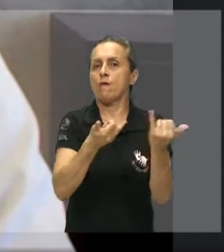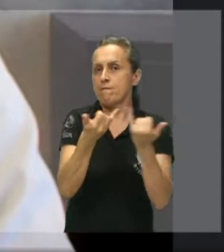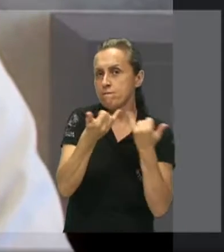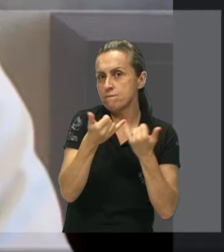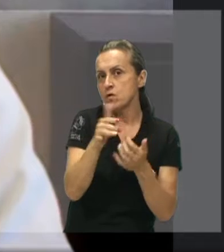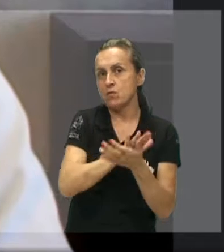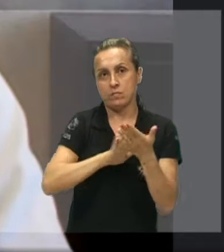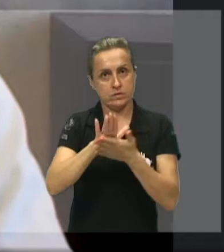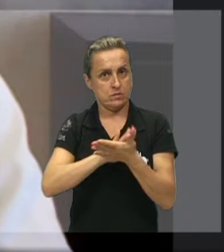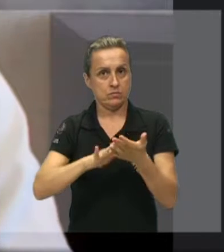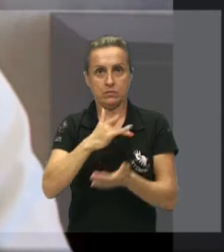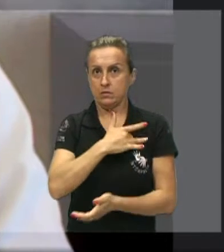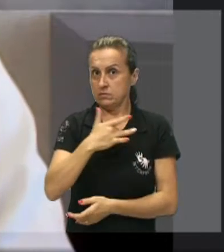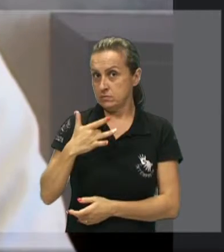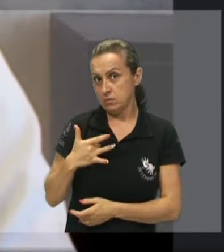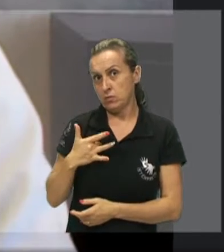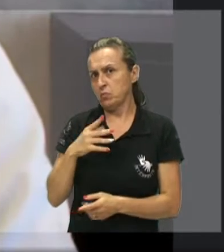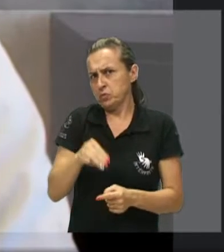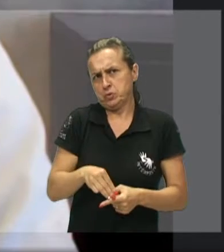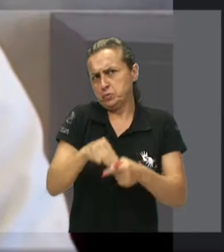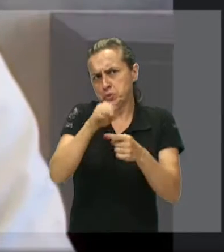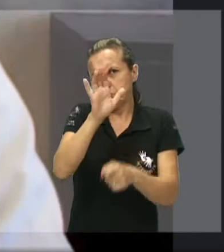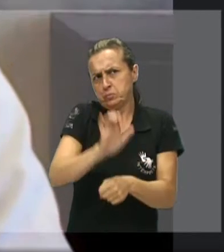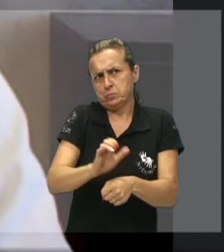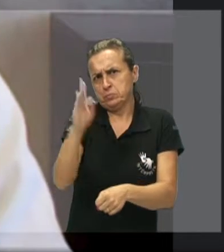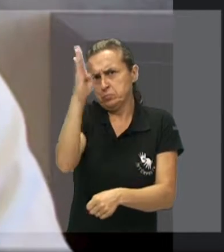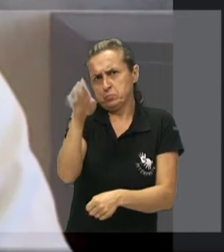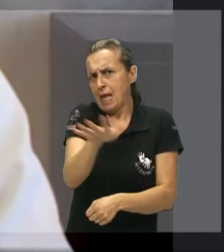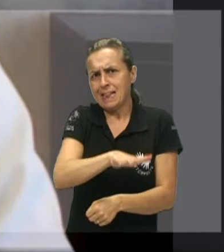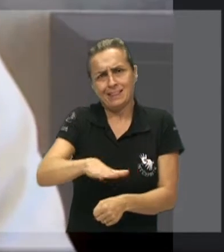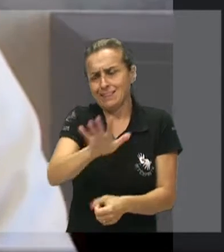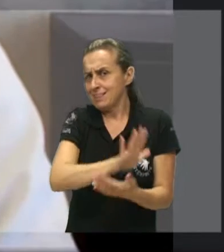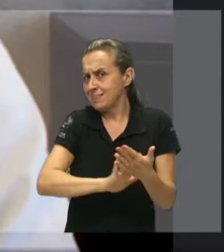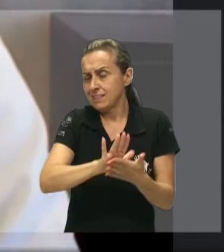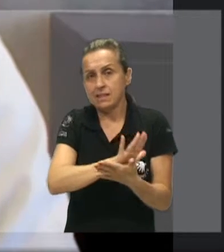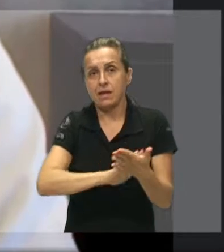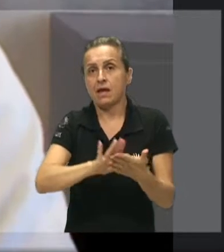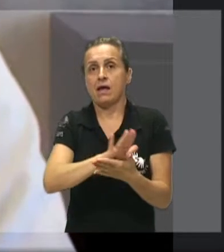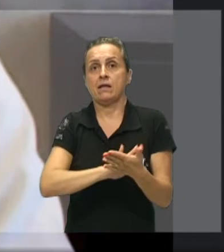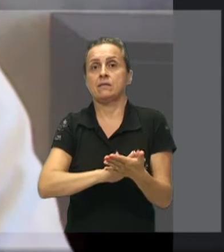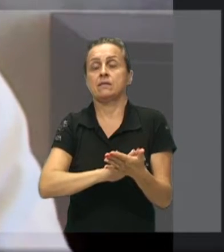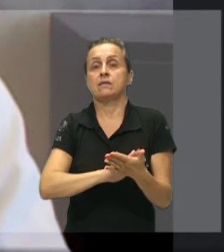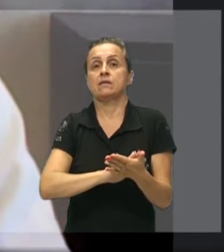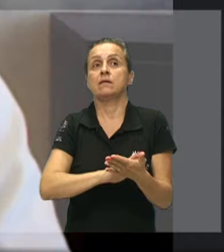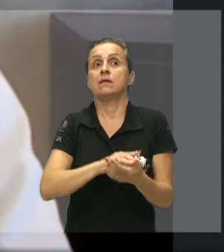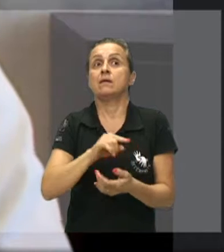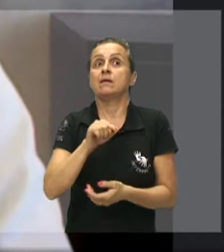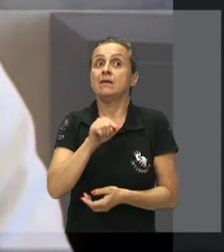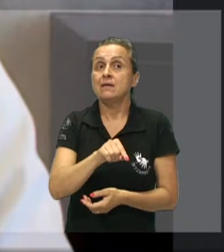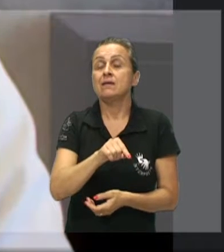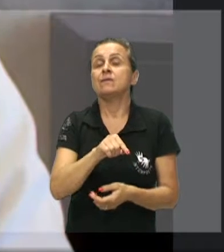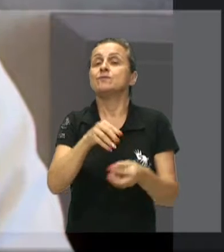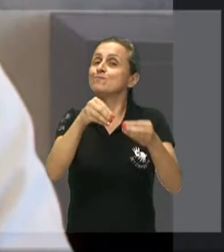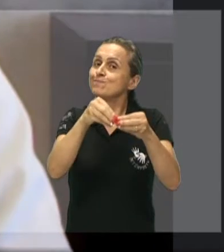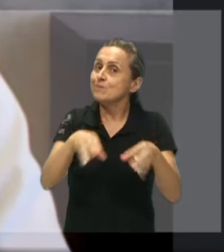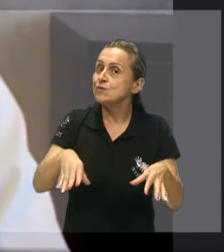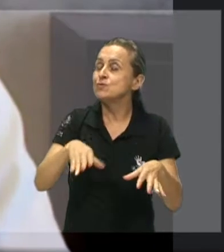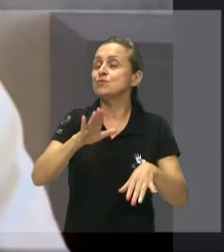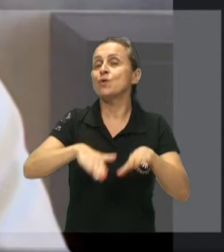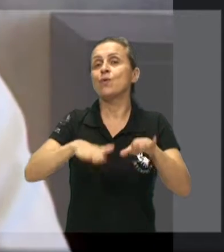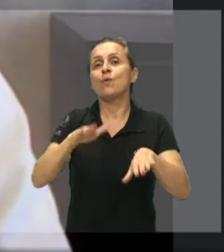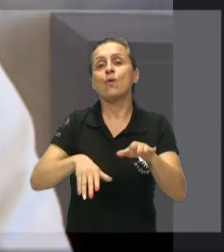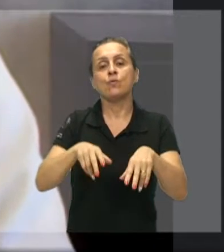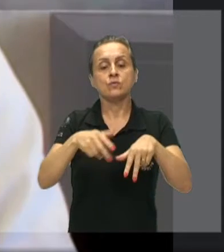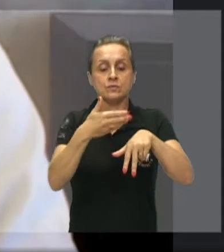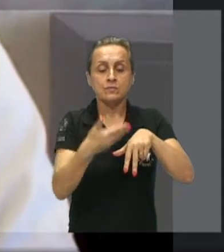de Saúde, seja municipal, estadual ou nacional. Isso fez com que, de fato, alguns pacientes